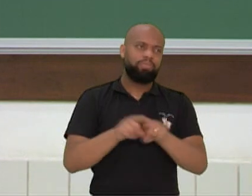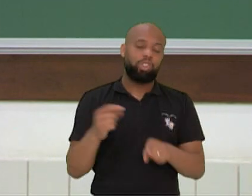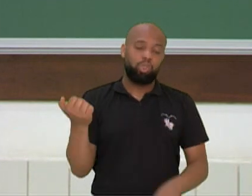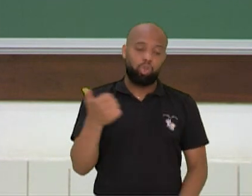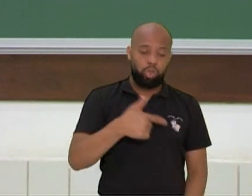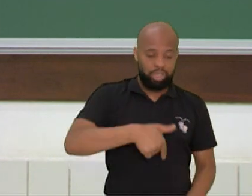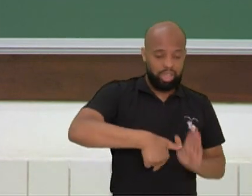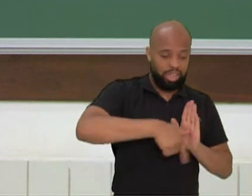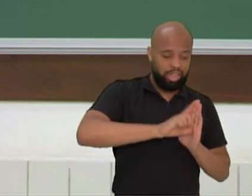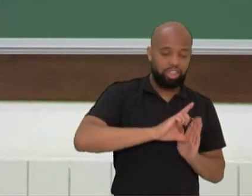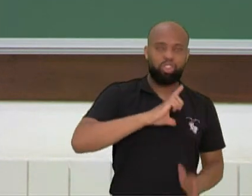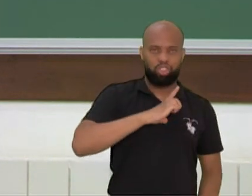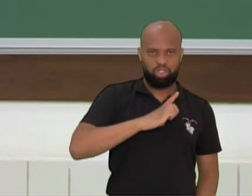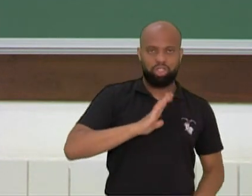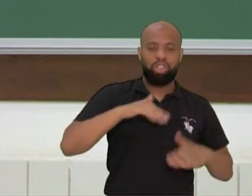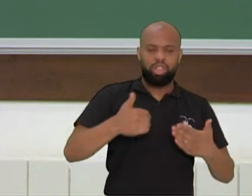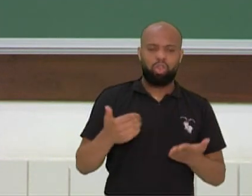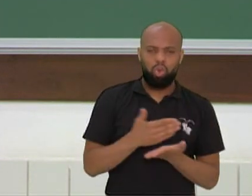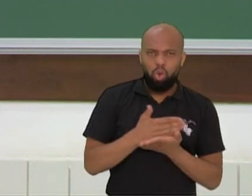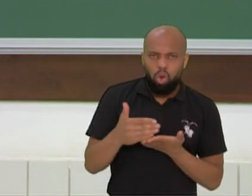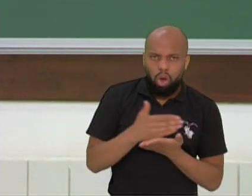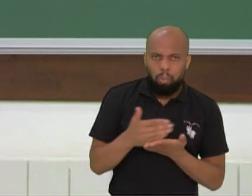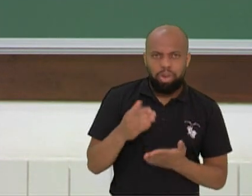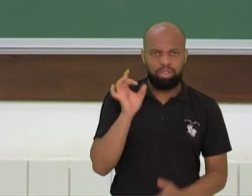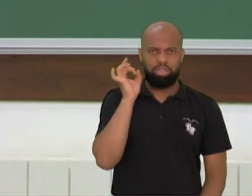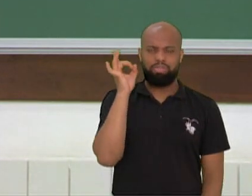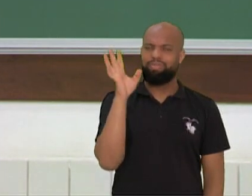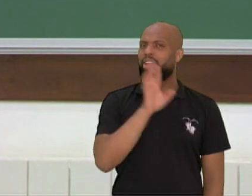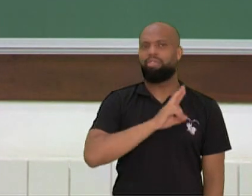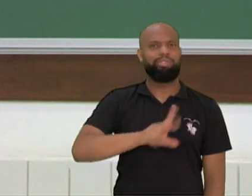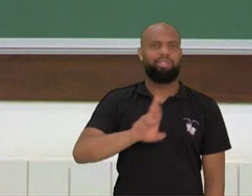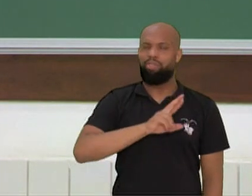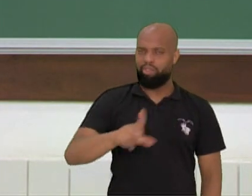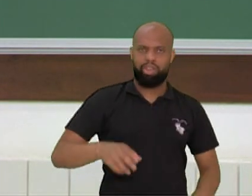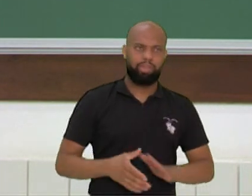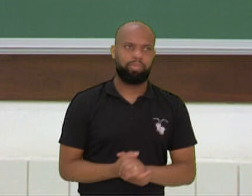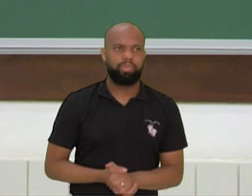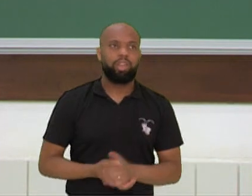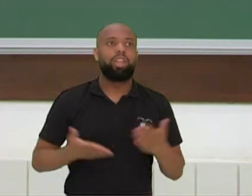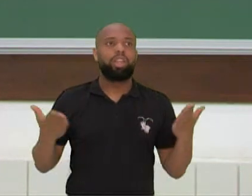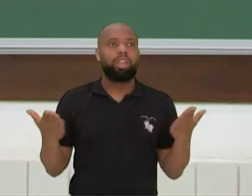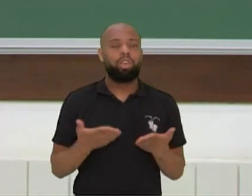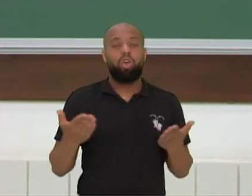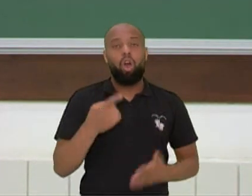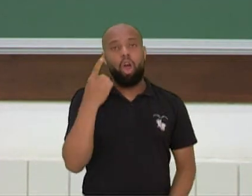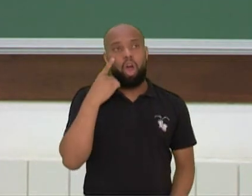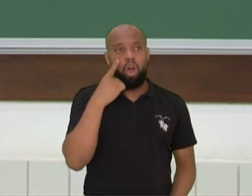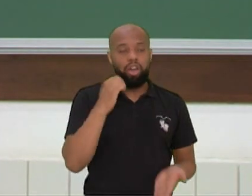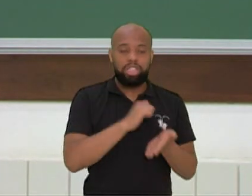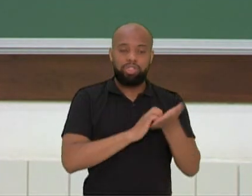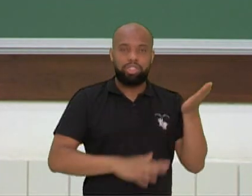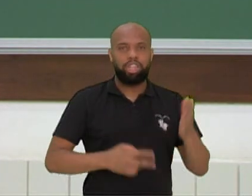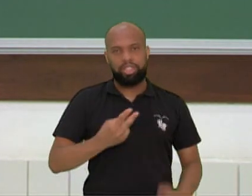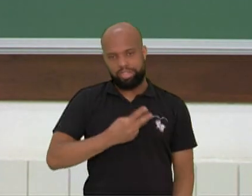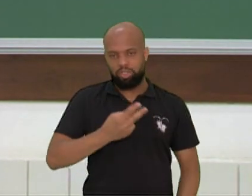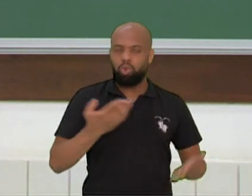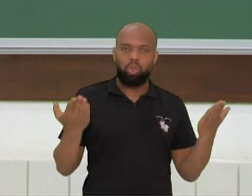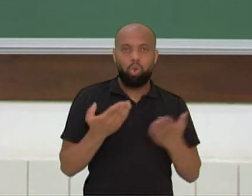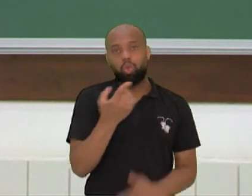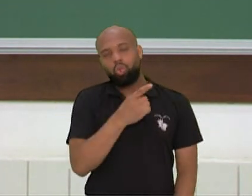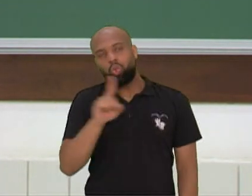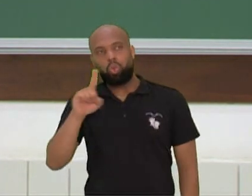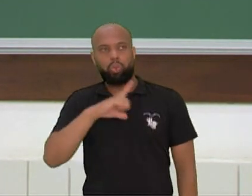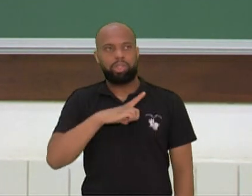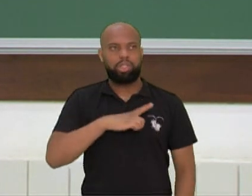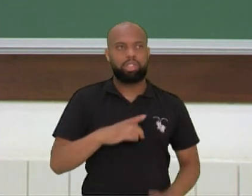tinham antes. Então também não foi um começo muito fácil para elas. E vamos então para a nossa última atividade da aula